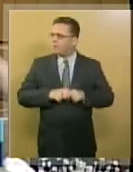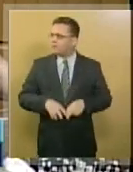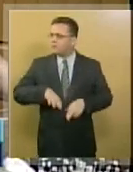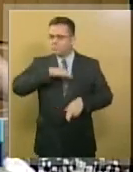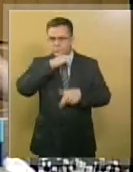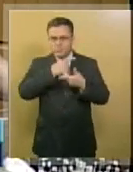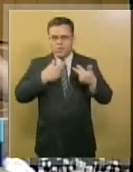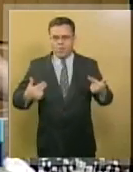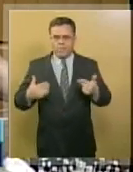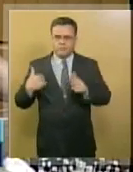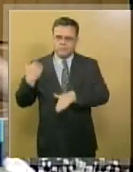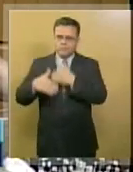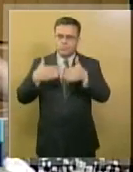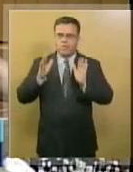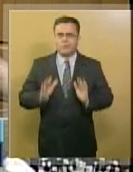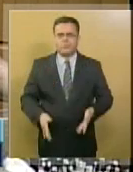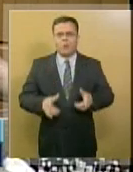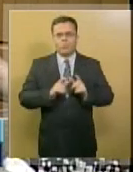está em franco crescimento.